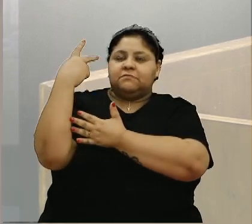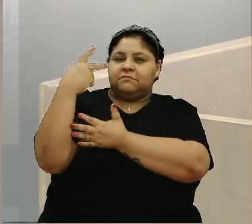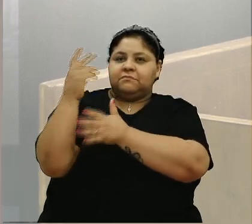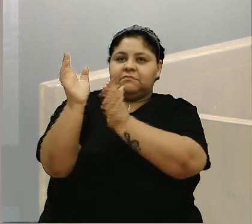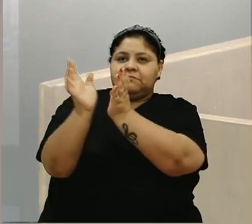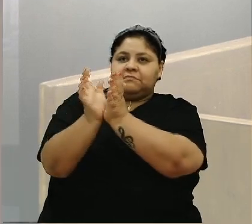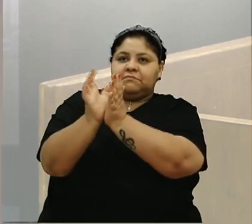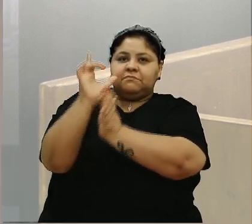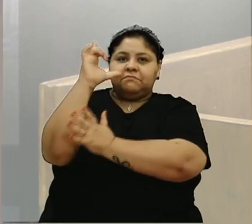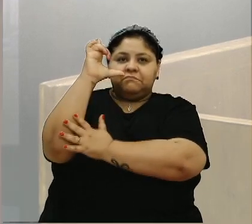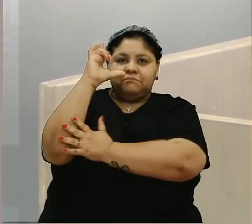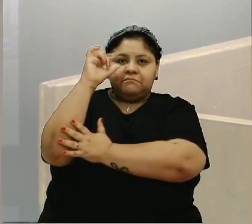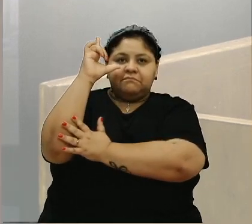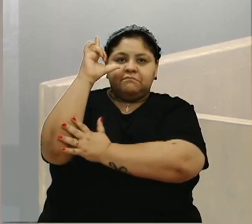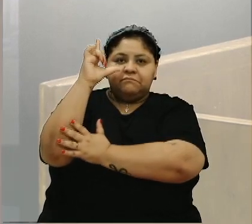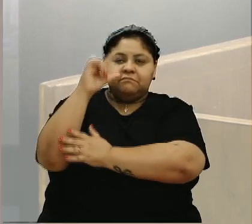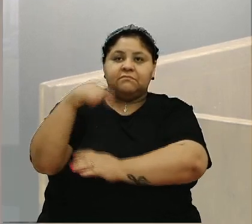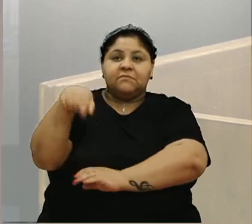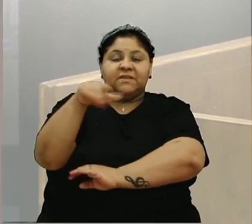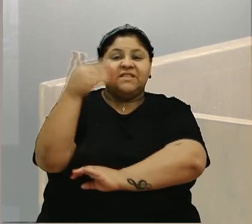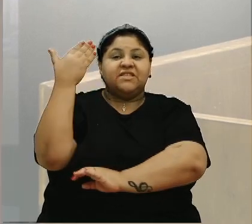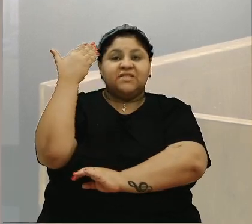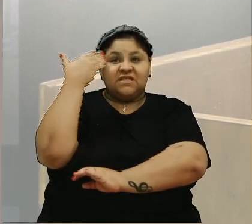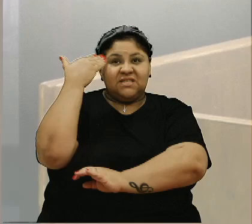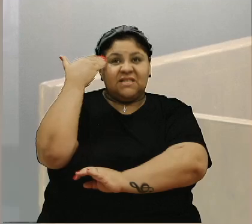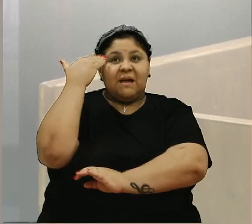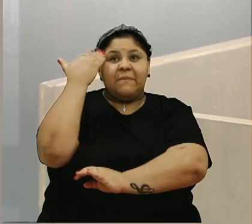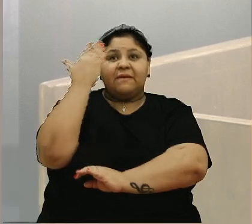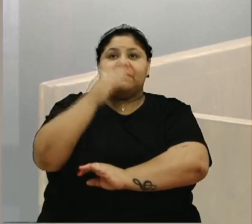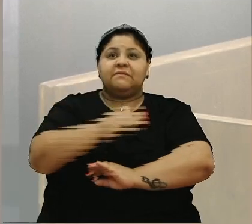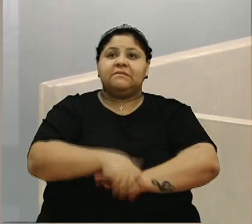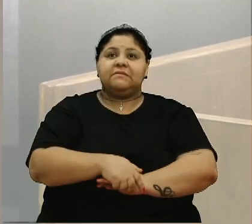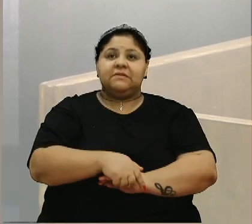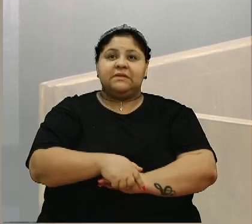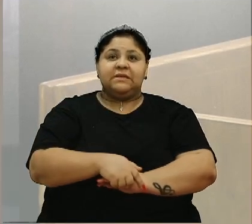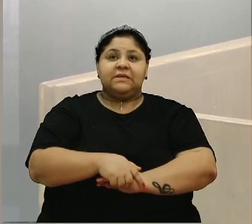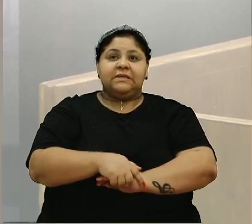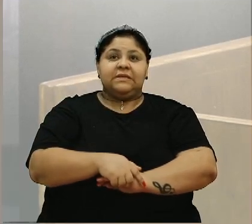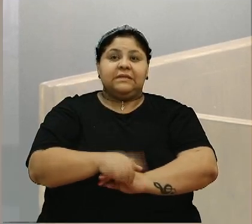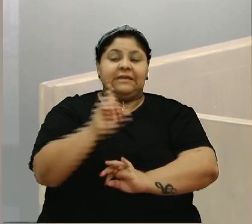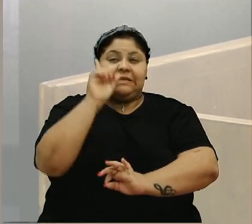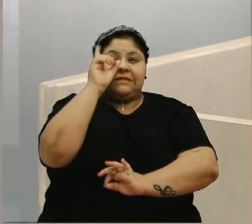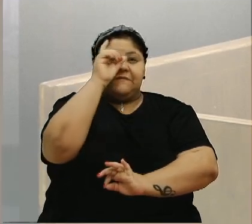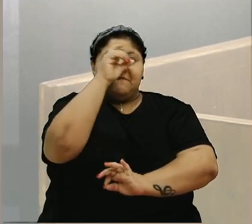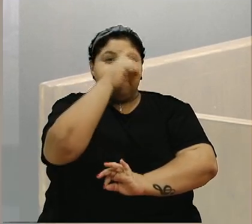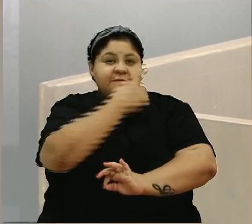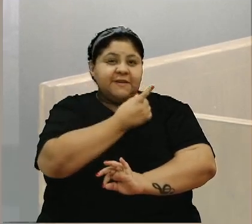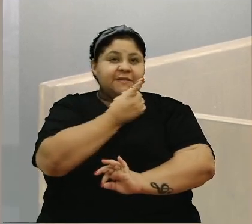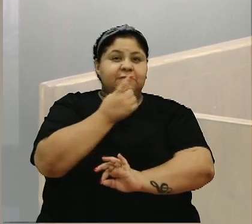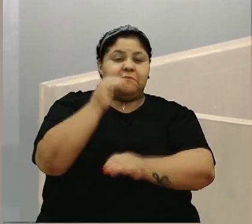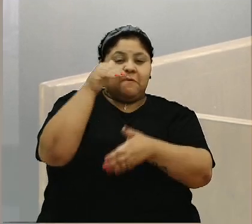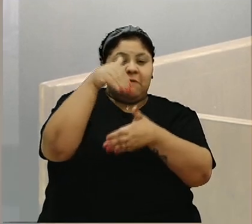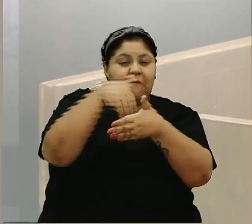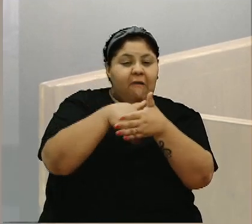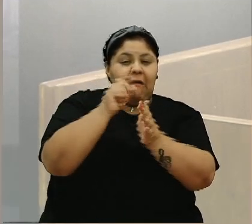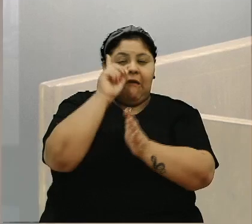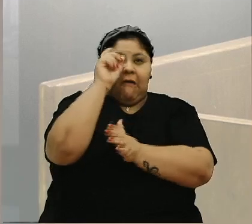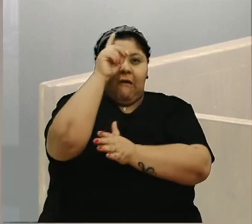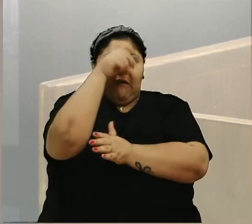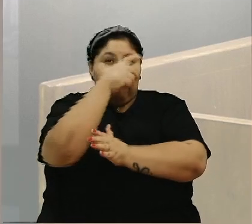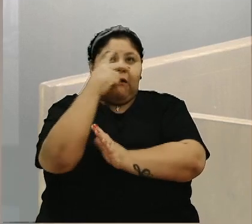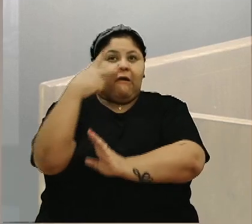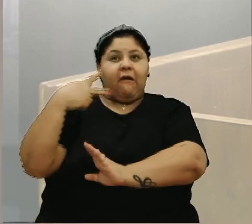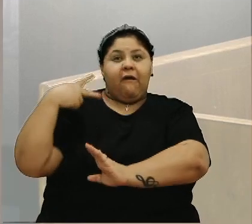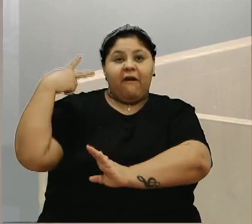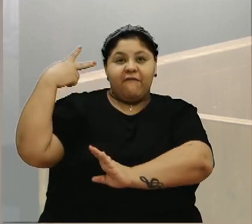vereador Scalco. A gente sabe o quanto é complexa uma eleição, a vereador,